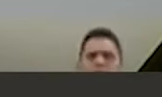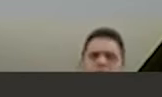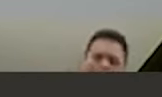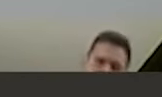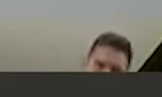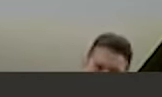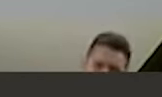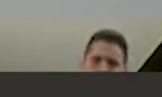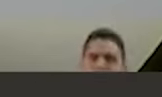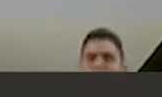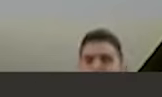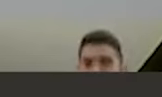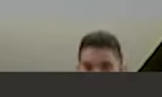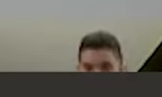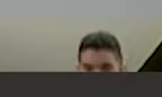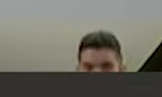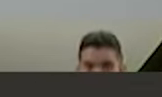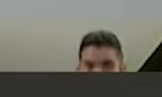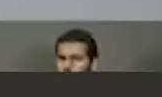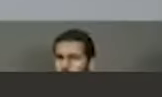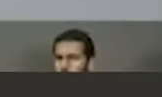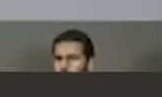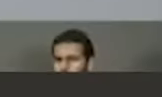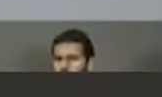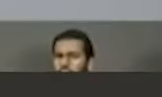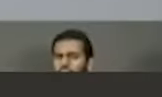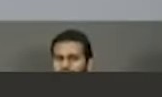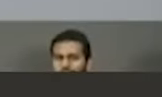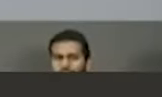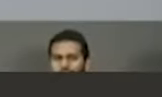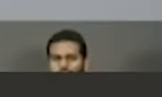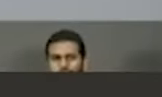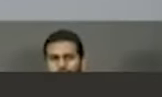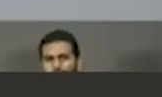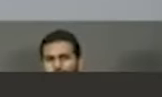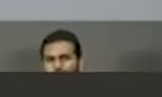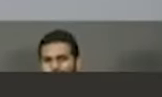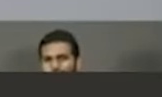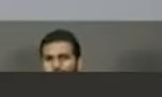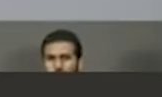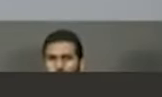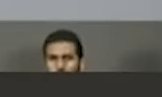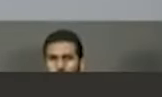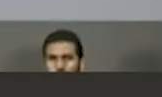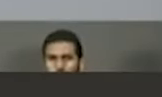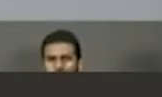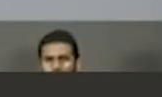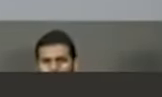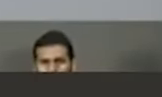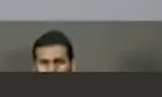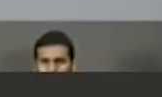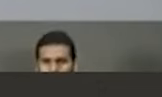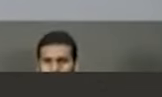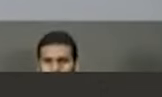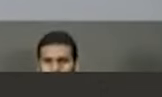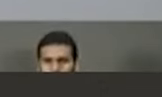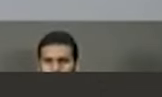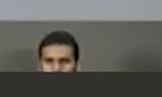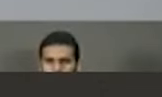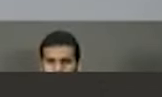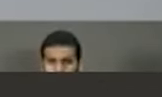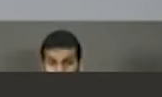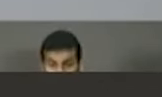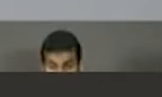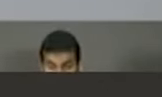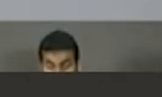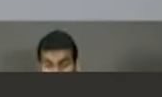República esse preceito constitucional está inserido no sistema de freios e contrapesos do estado brasileiro